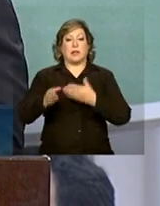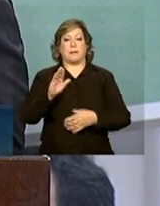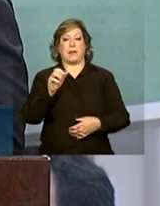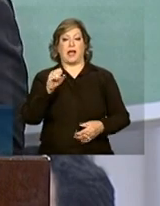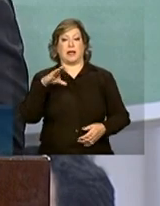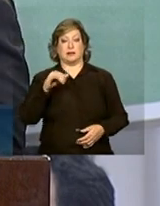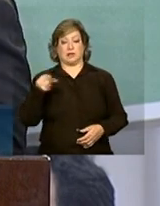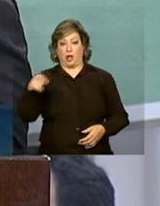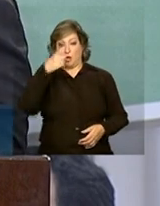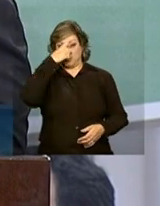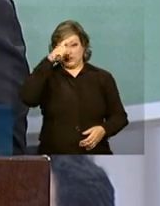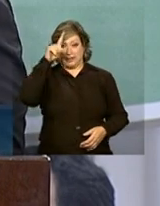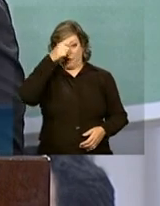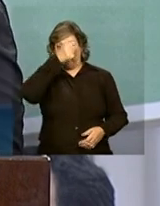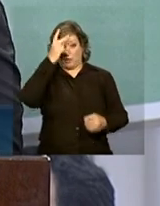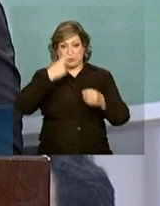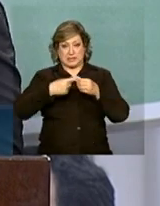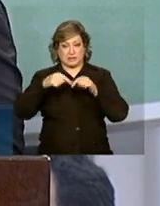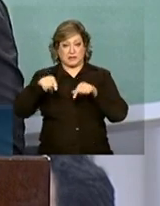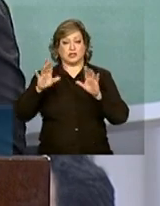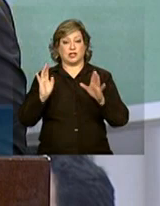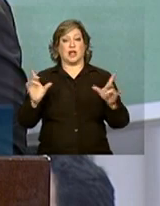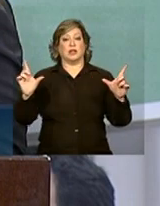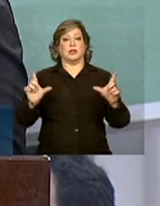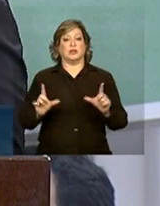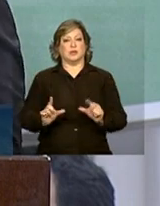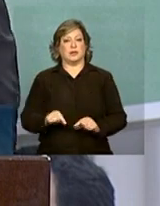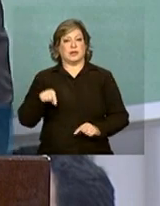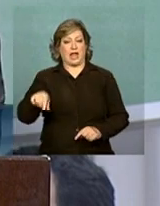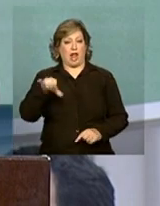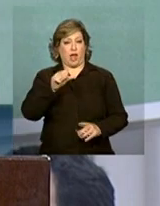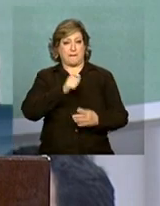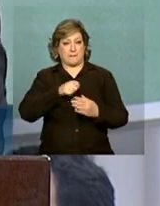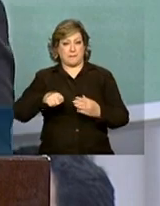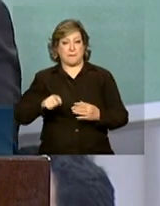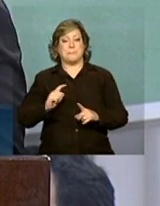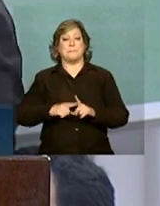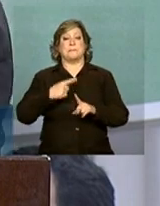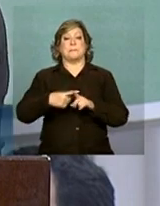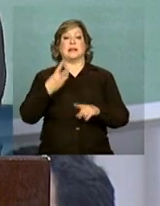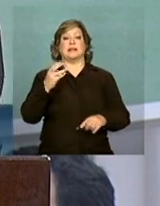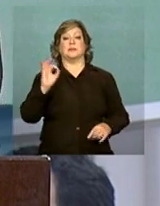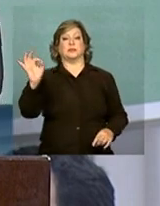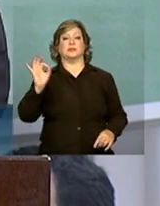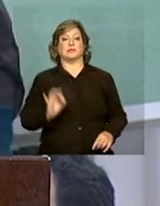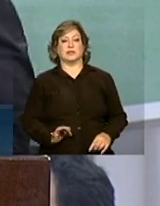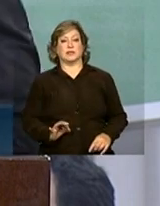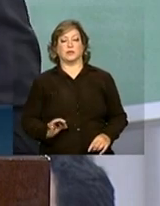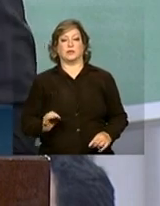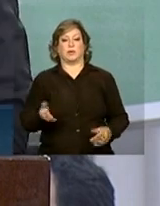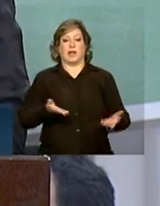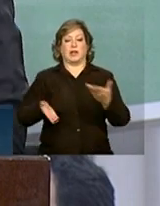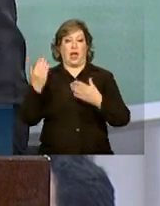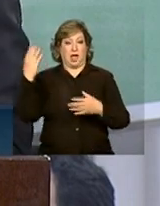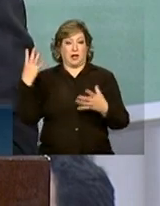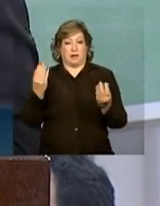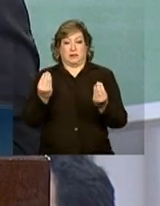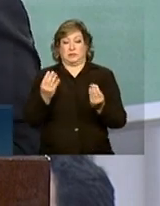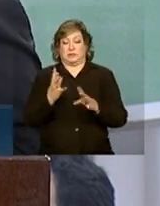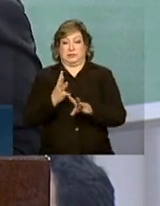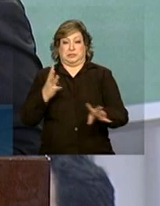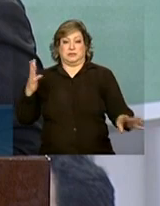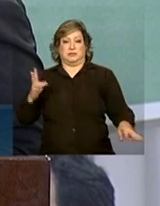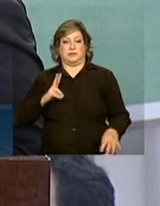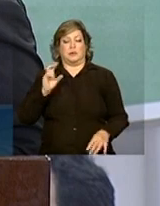Hospital Municipal, nós já reduzimos, nesses 9 meses, senhor ministro, em mais de 30% o atendimento, porque era um verdadeiro posto de